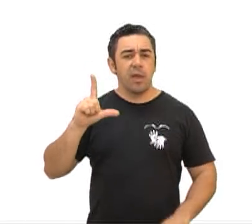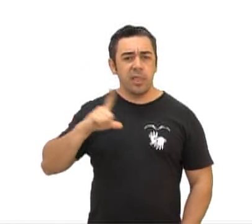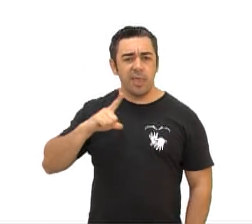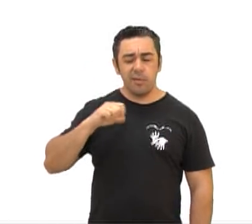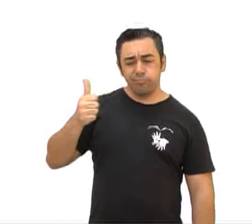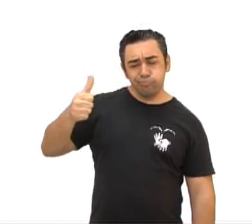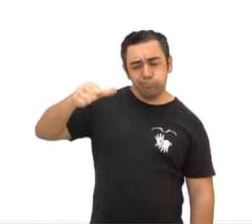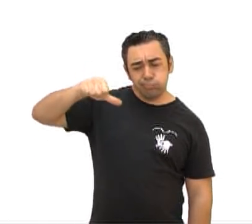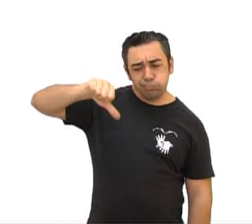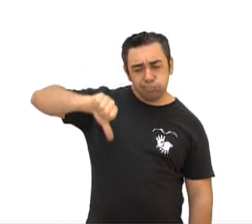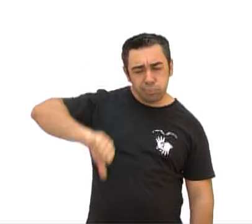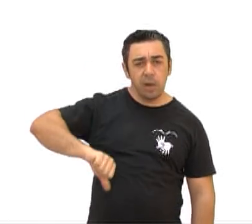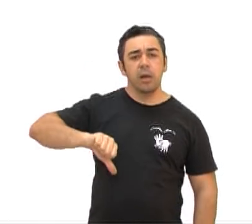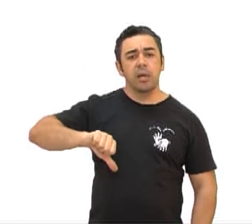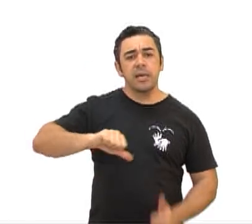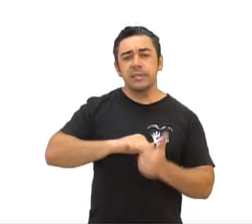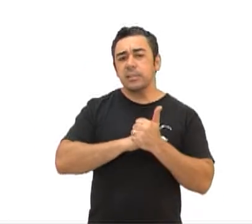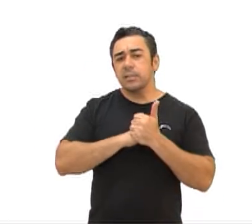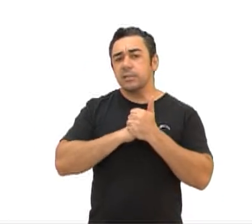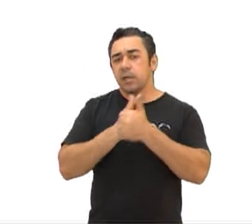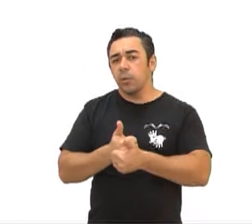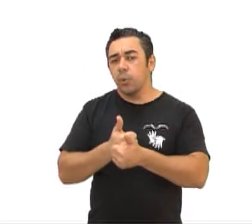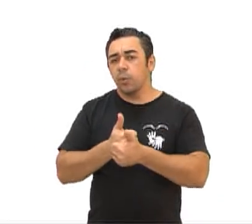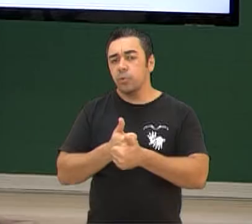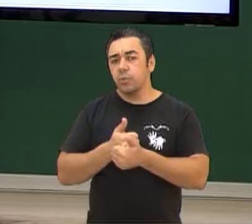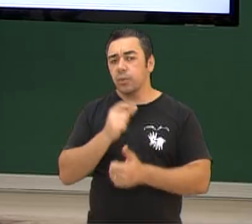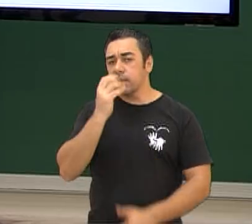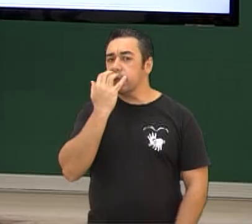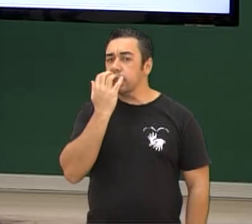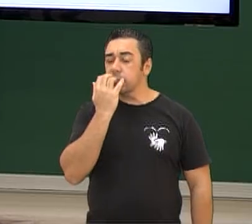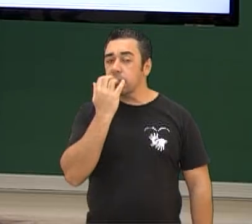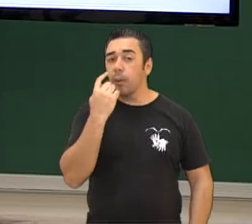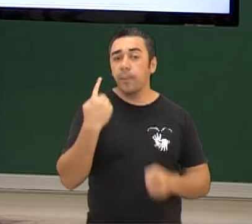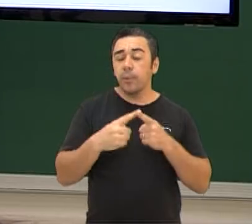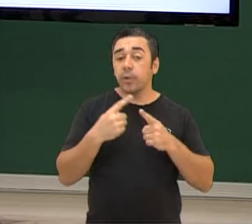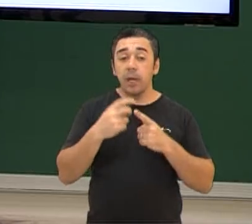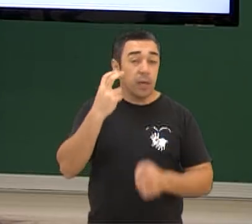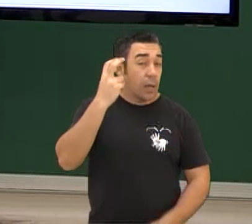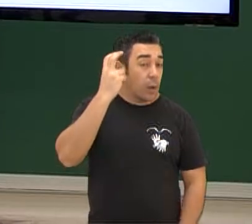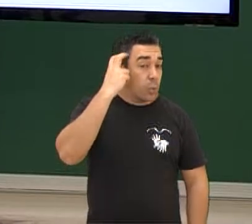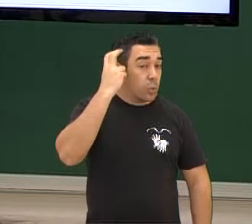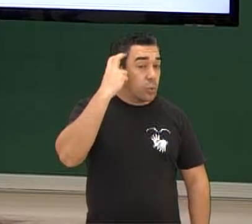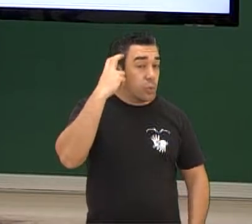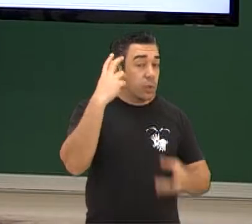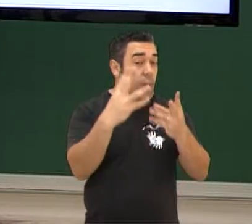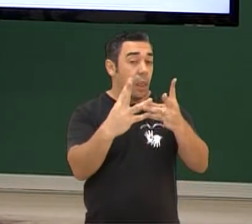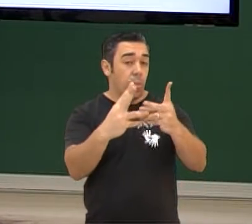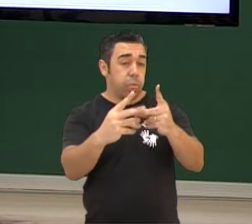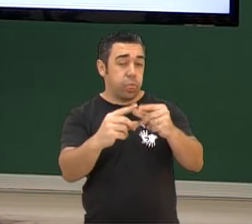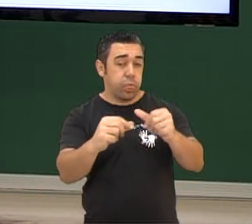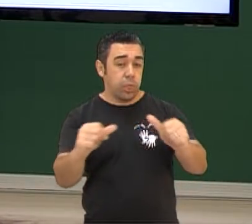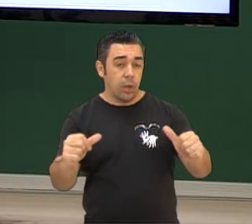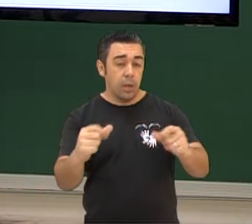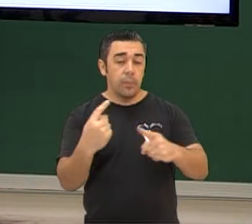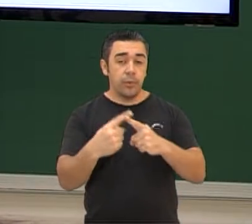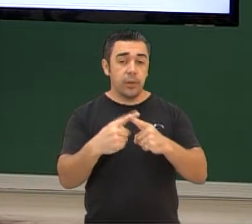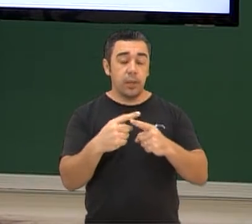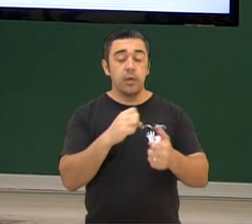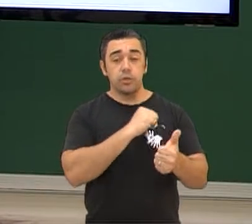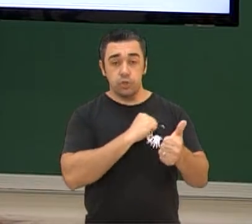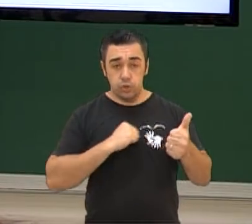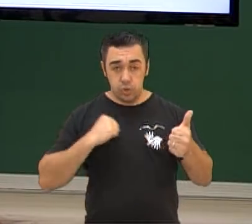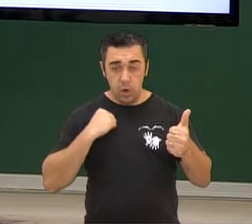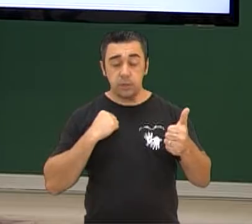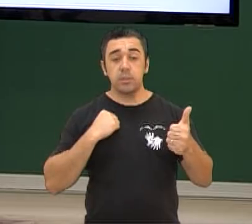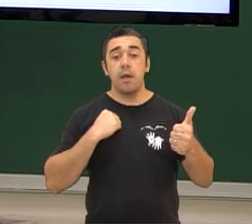ocidental, segundo a visão do Nietzsche. Por que a cultura decaiu com esses valores colocados pelo Sócrates e por Platão, que a gente